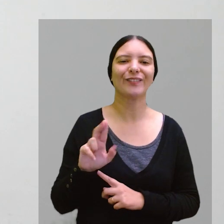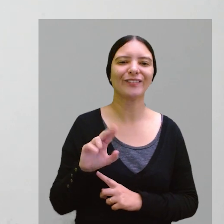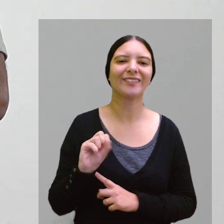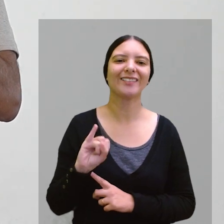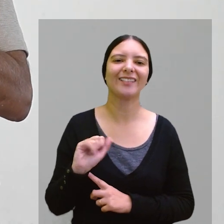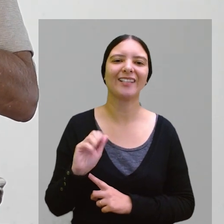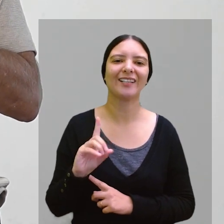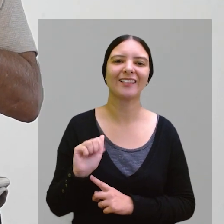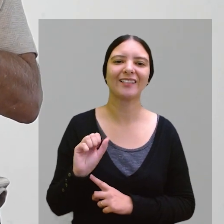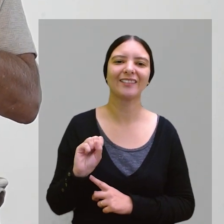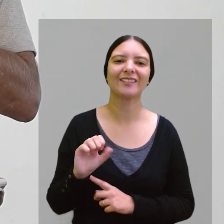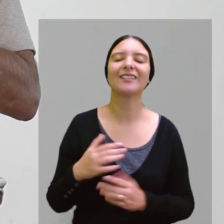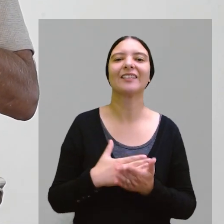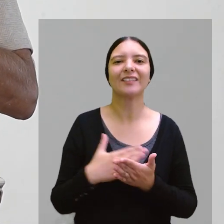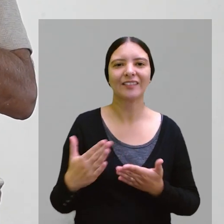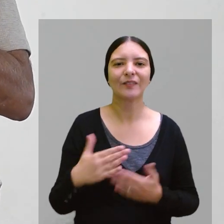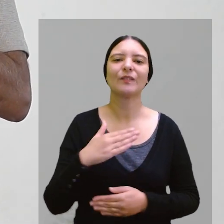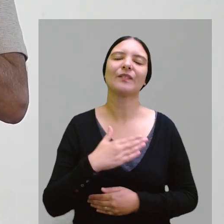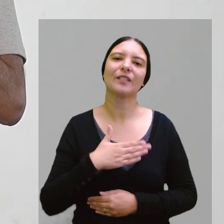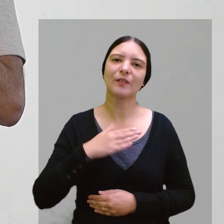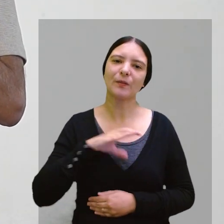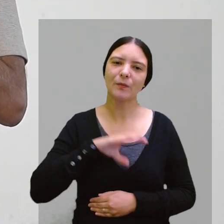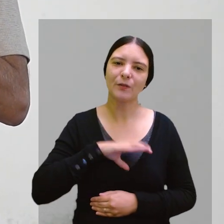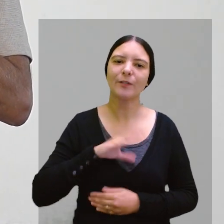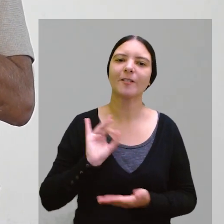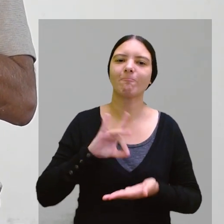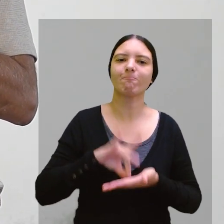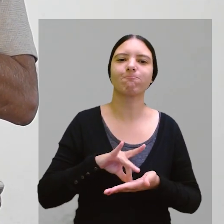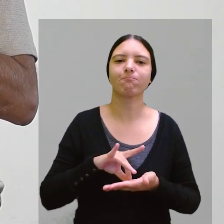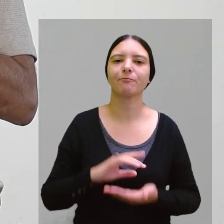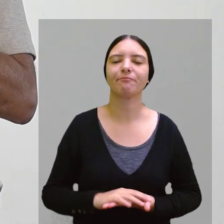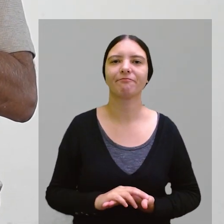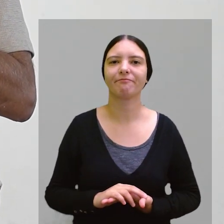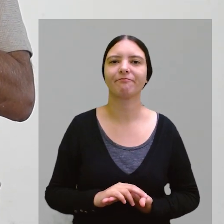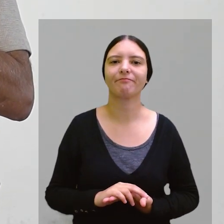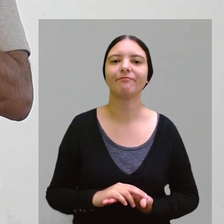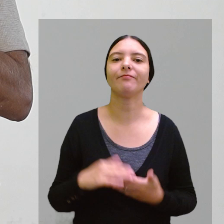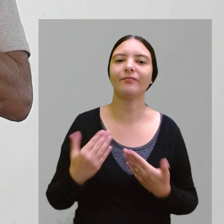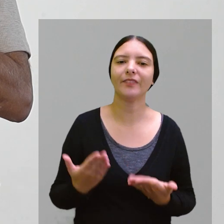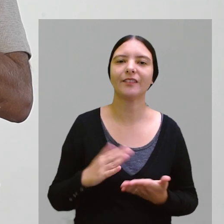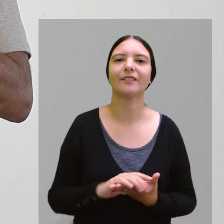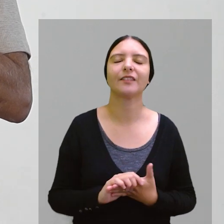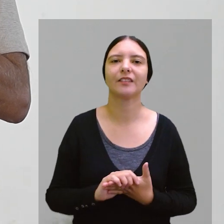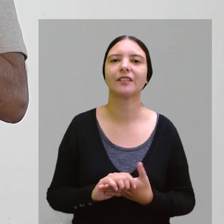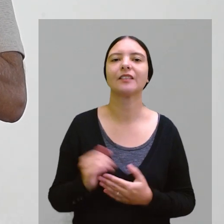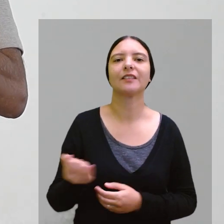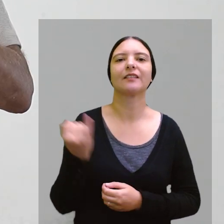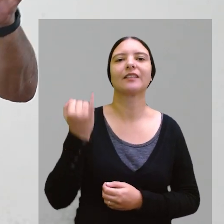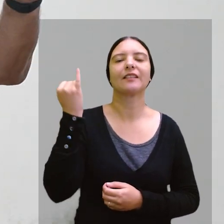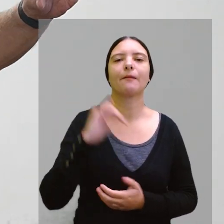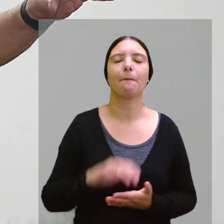Ali a língua portuguesa já surgiu consolidada, entende? Então, isso é